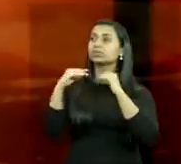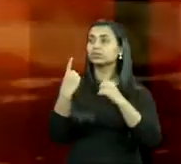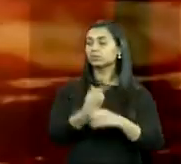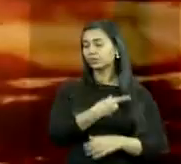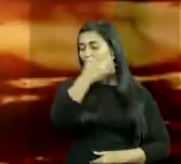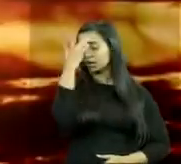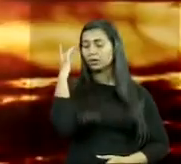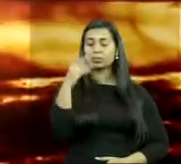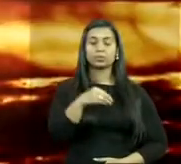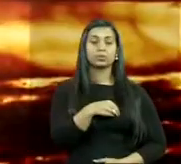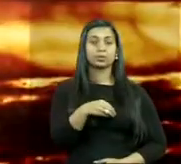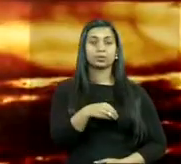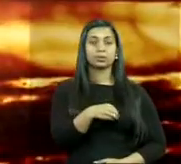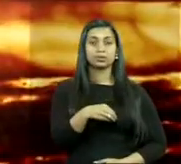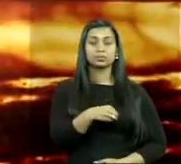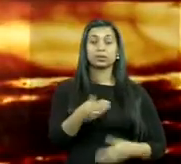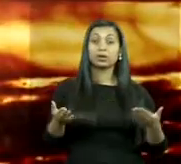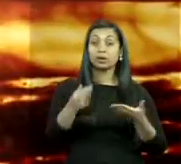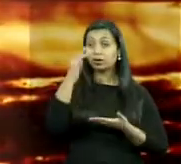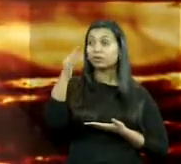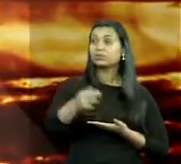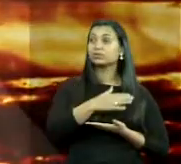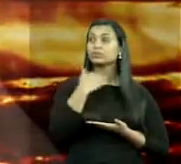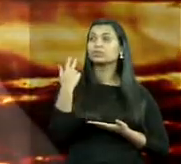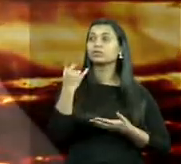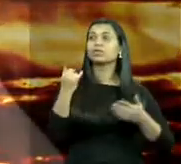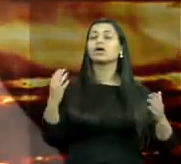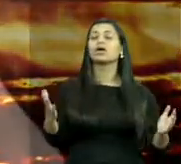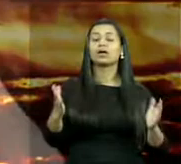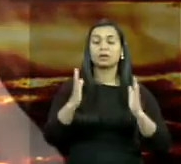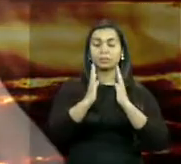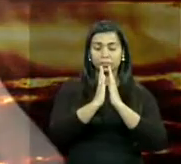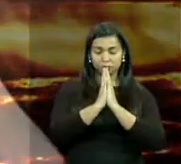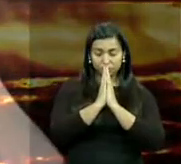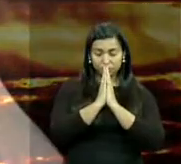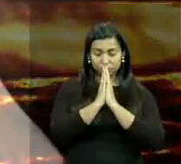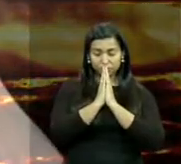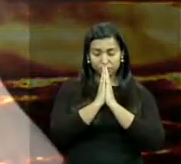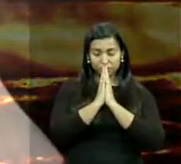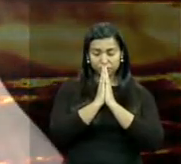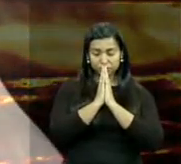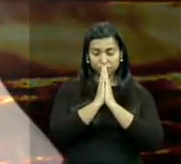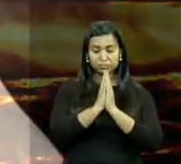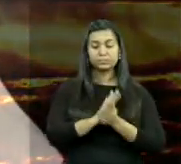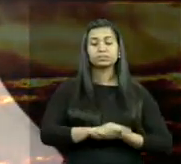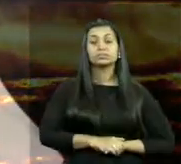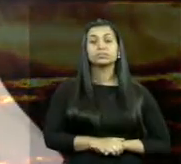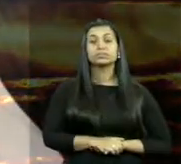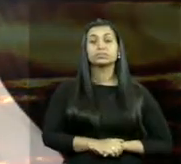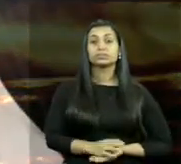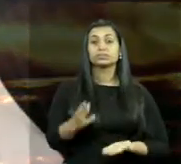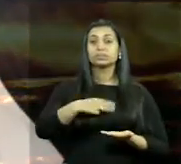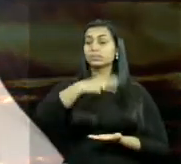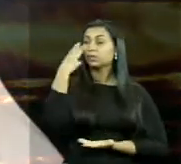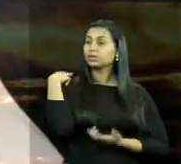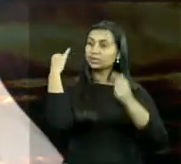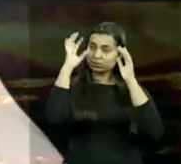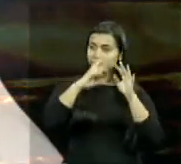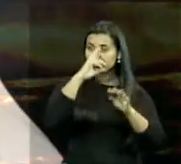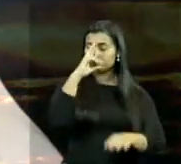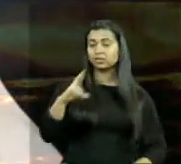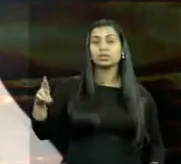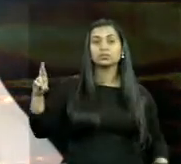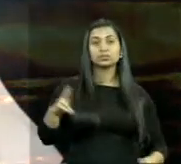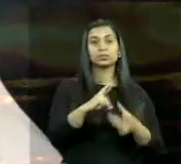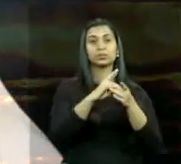de Deus, rogai por nós, pecadores, agora e na hora da nossa morte. Amém. Ave Maria,